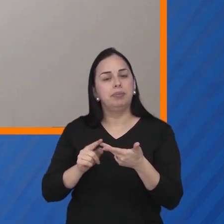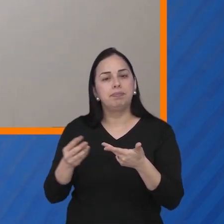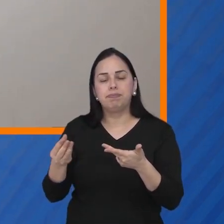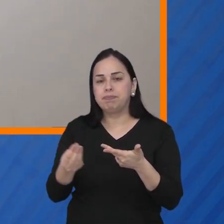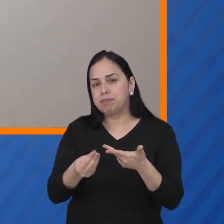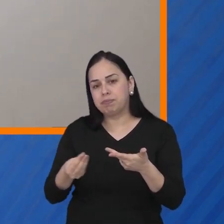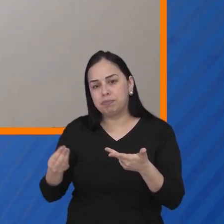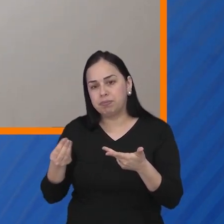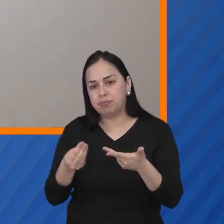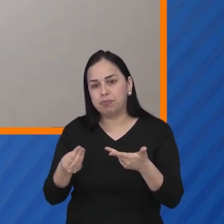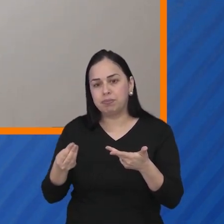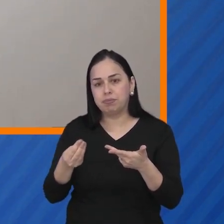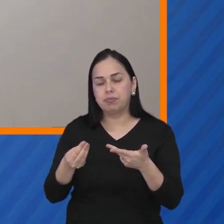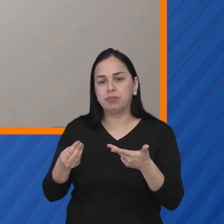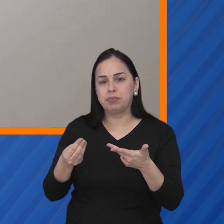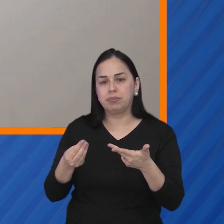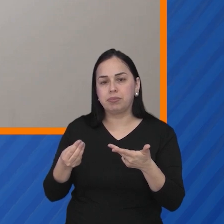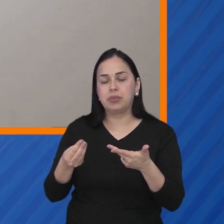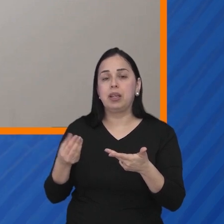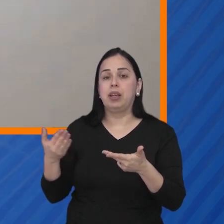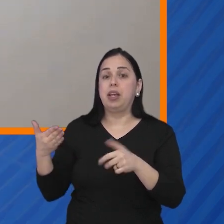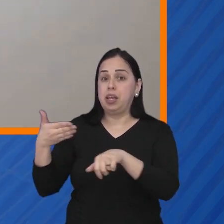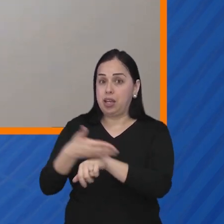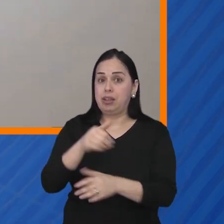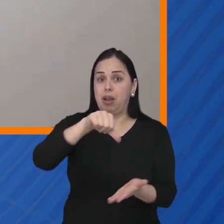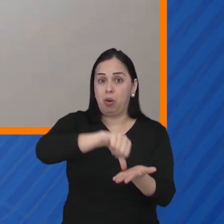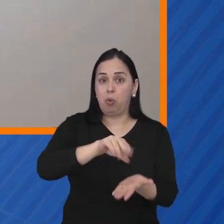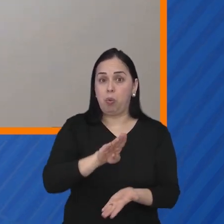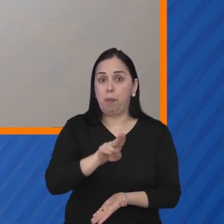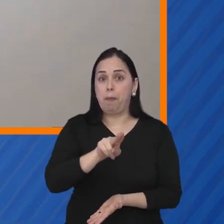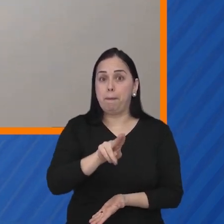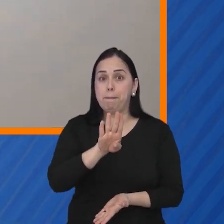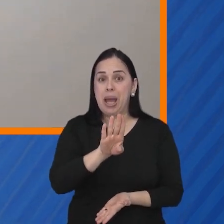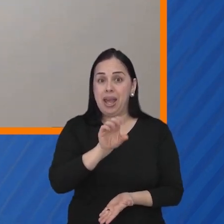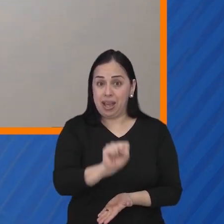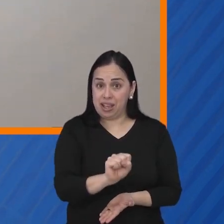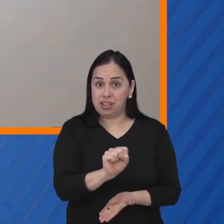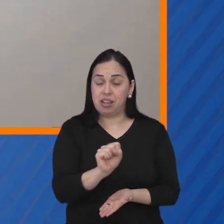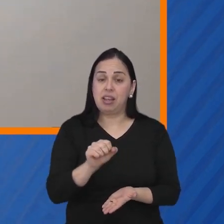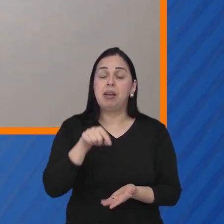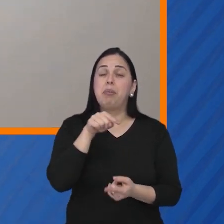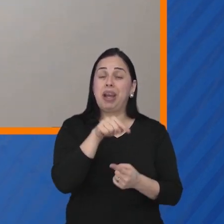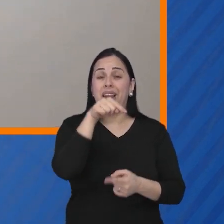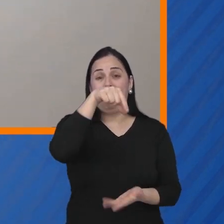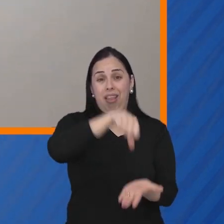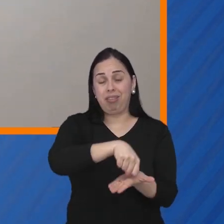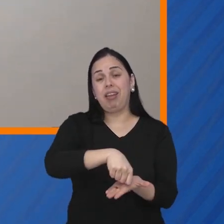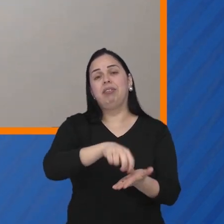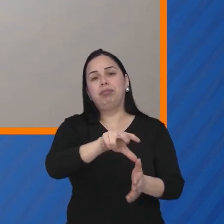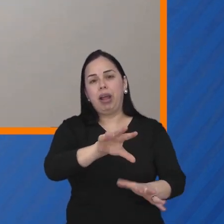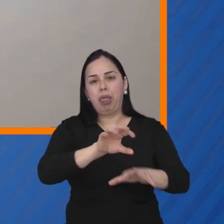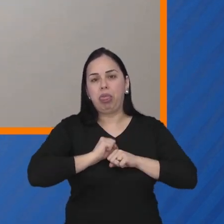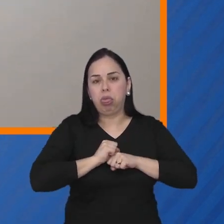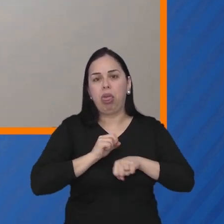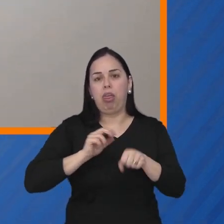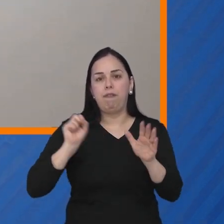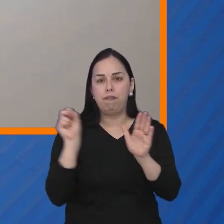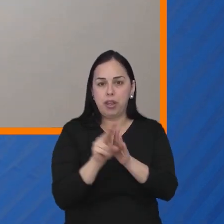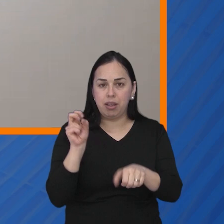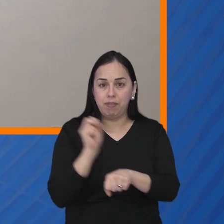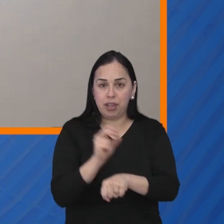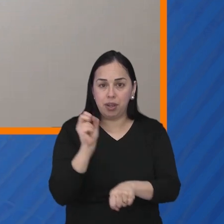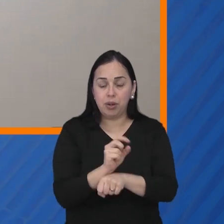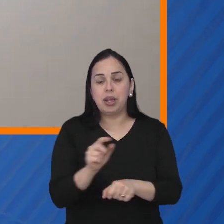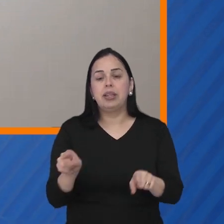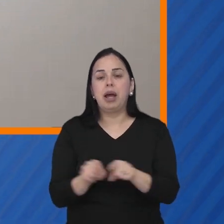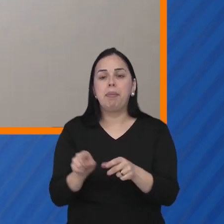ar, a unidade de saúde também, que você acaba ficando mais exposto a esses vírus respiratórios. E também é